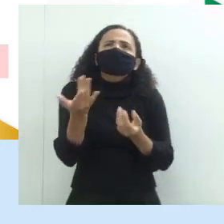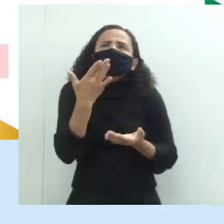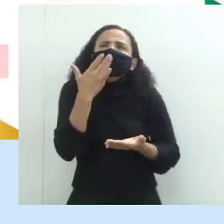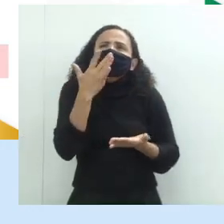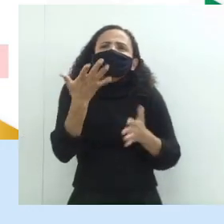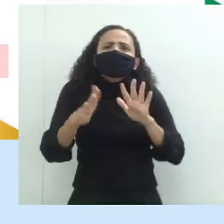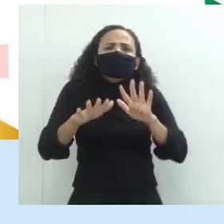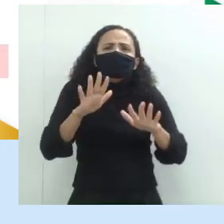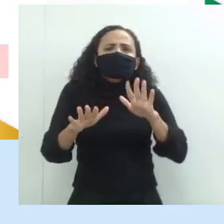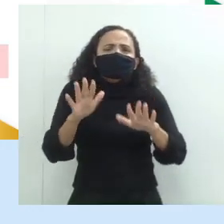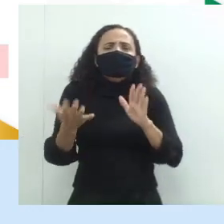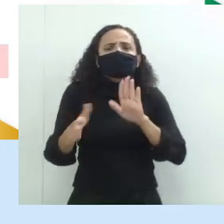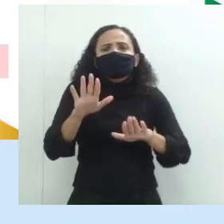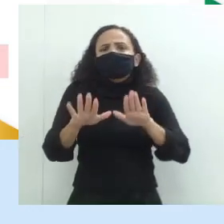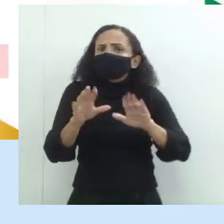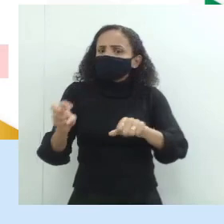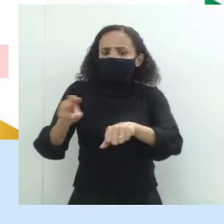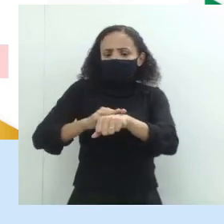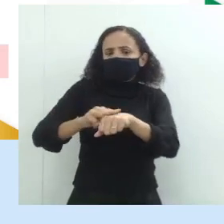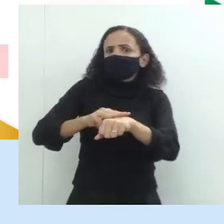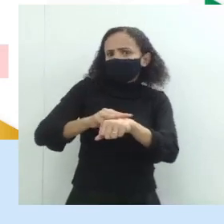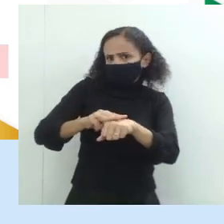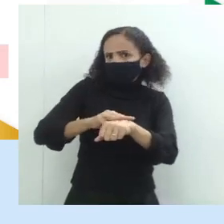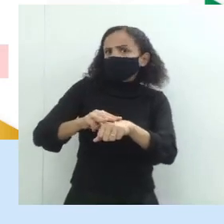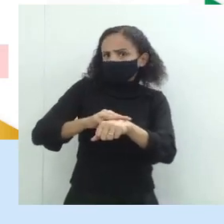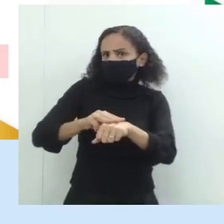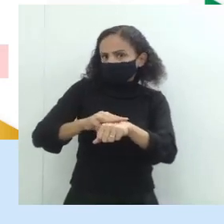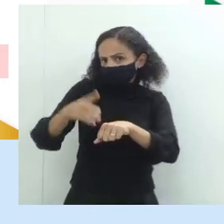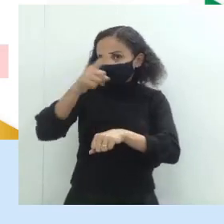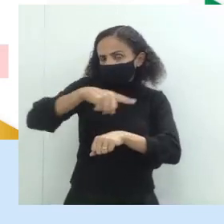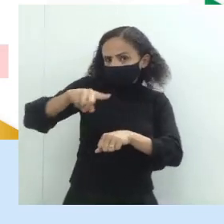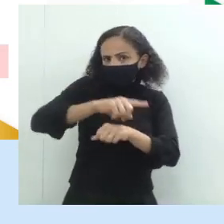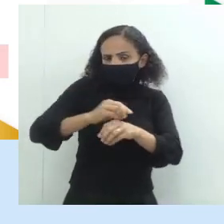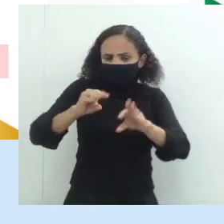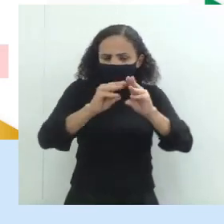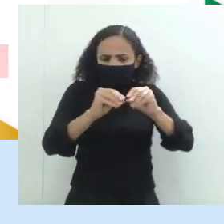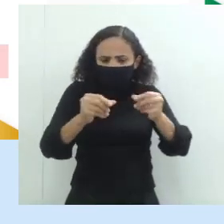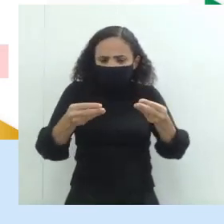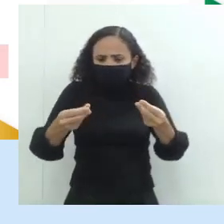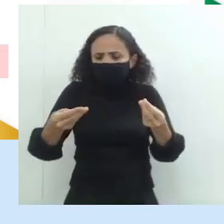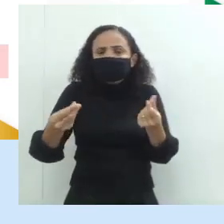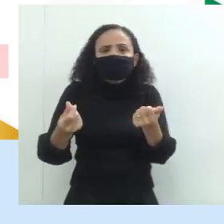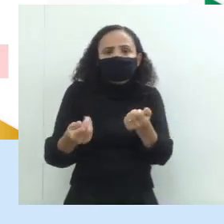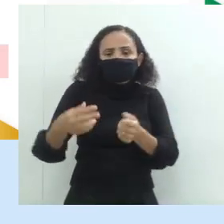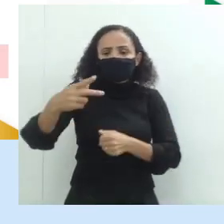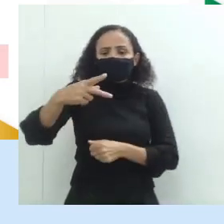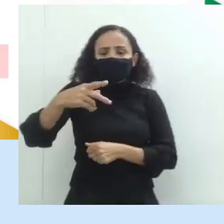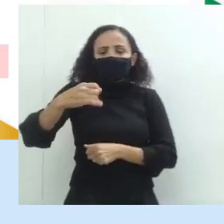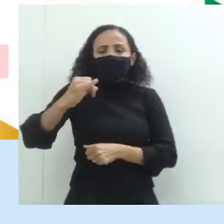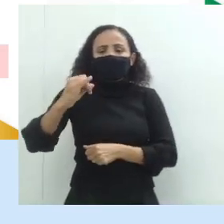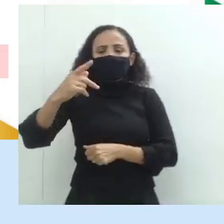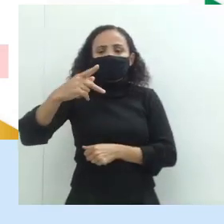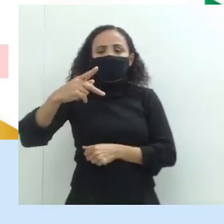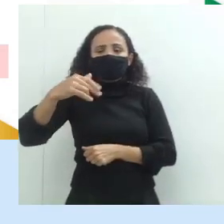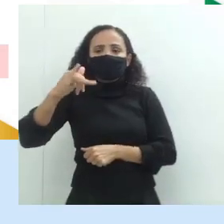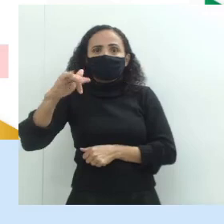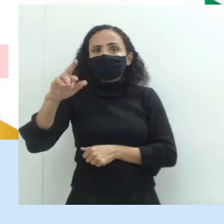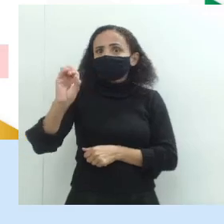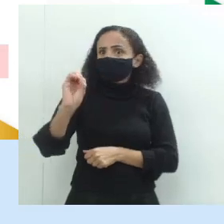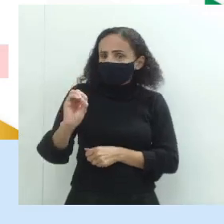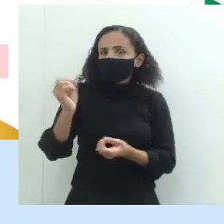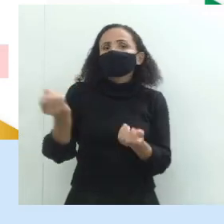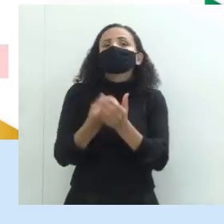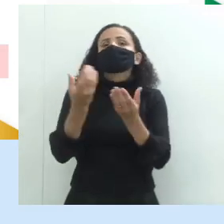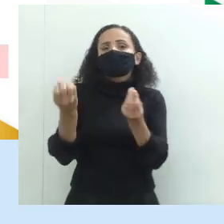mais marrom, tá? Mais marronzada ali. Ela seca e fica marrom. O papiro é da família